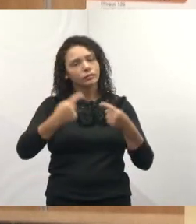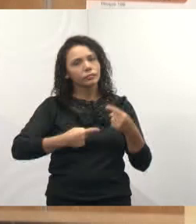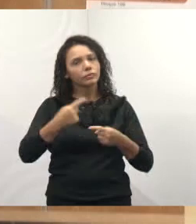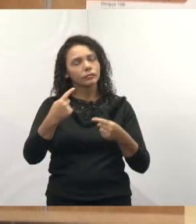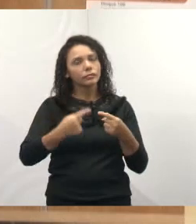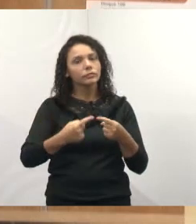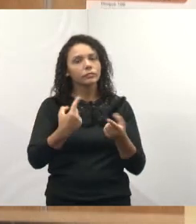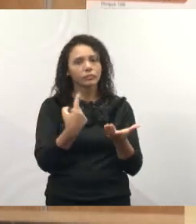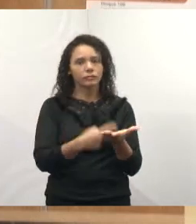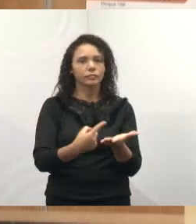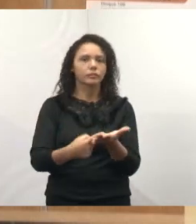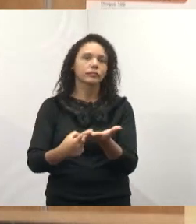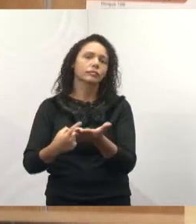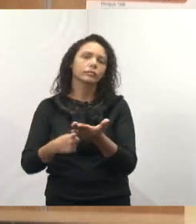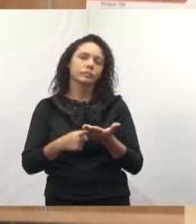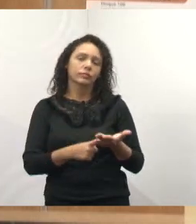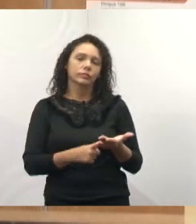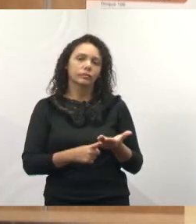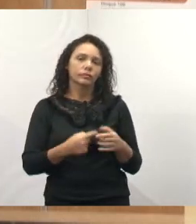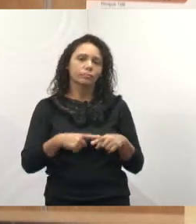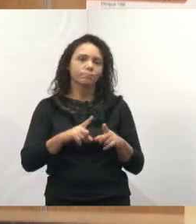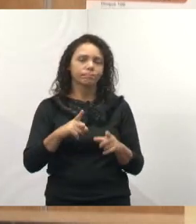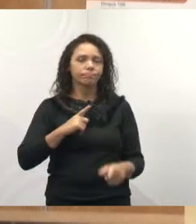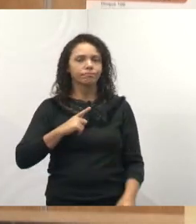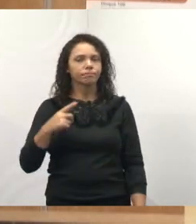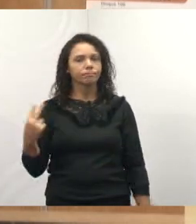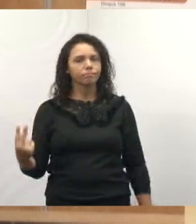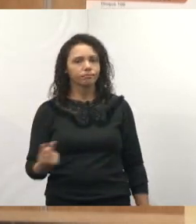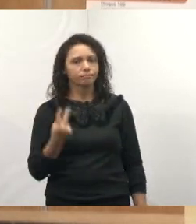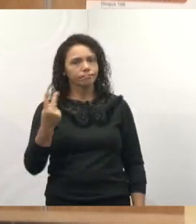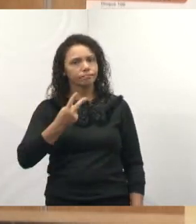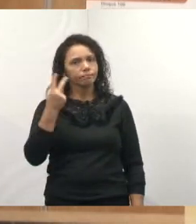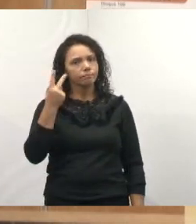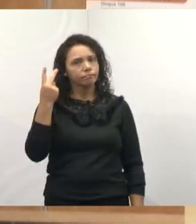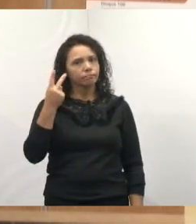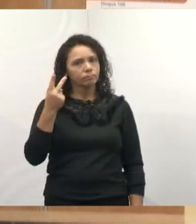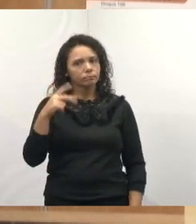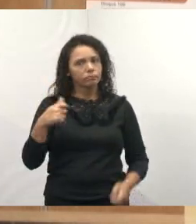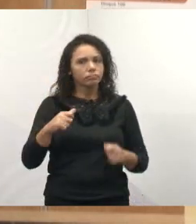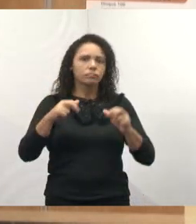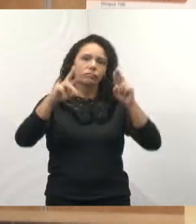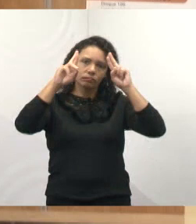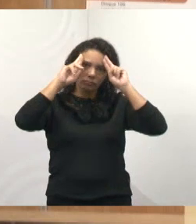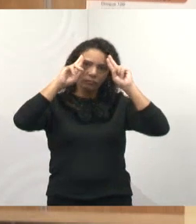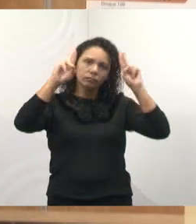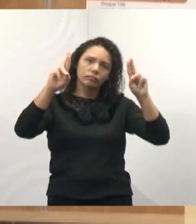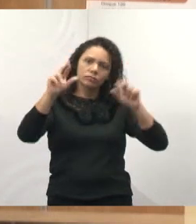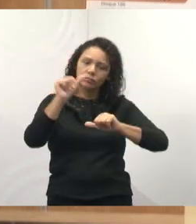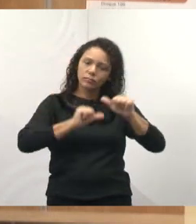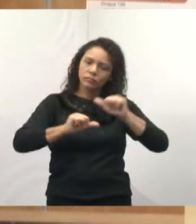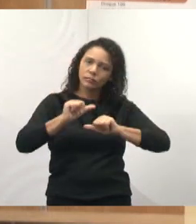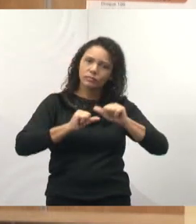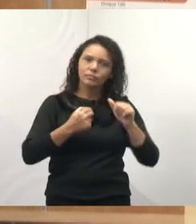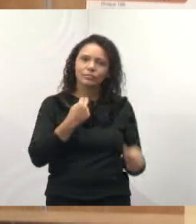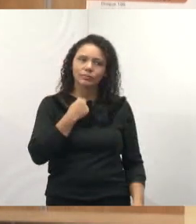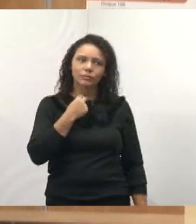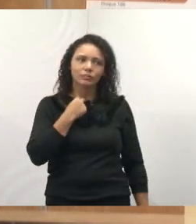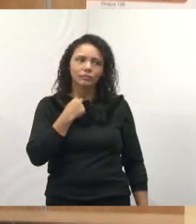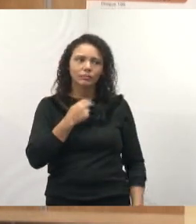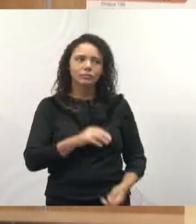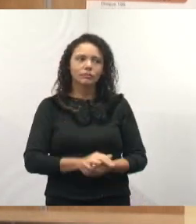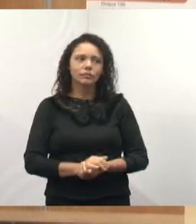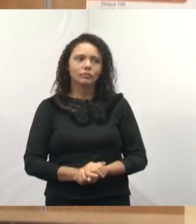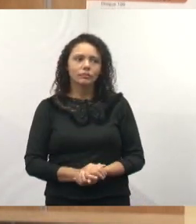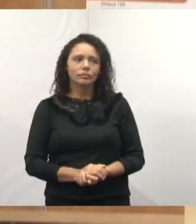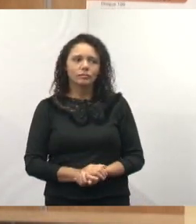negociáveis, mas os certos valores, para mim, são inegociáveis. E dizer, Valmir, que estarei sempre à